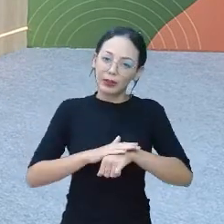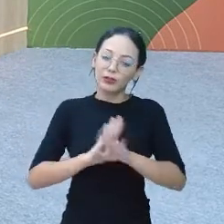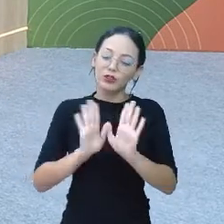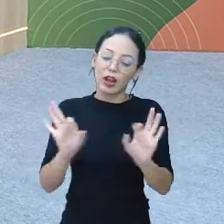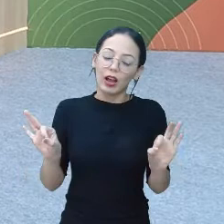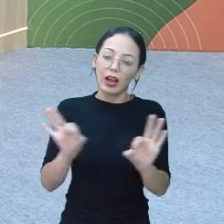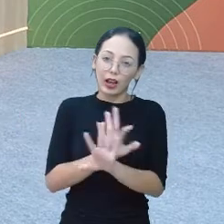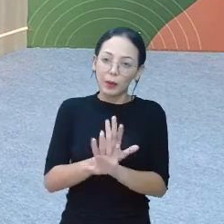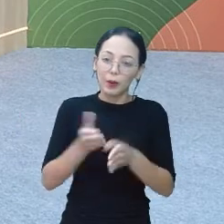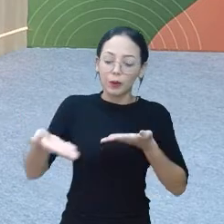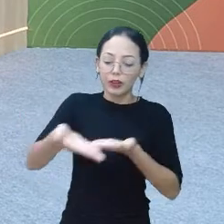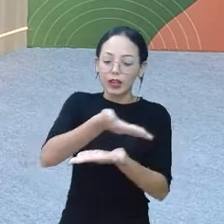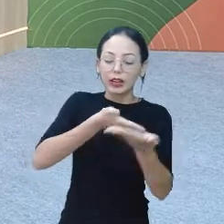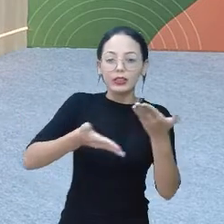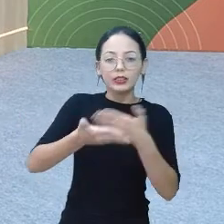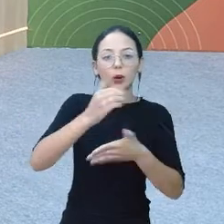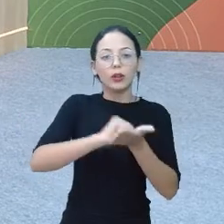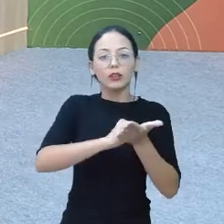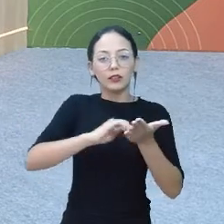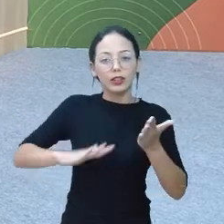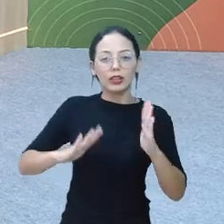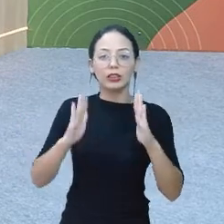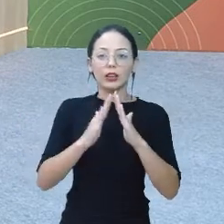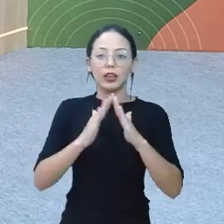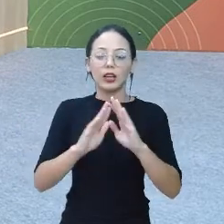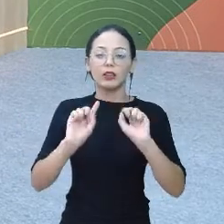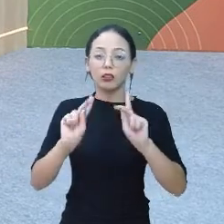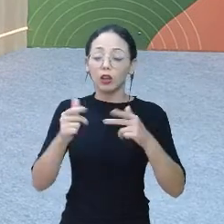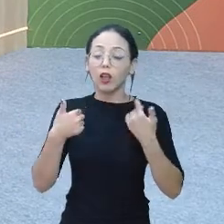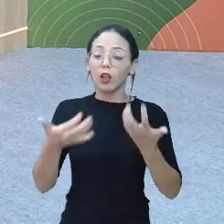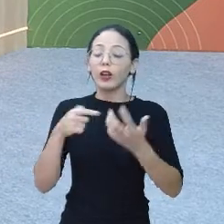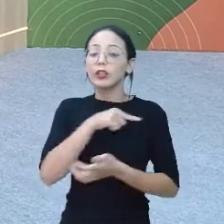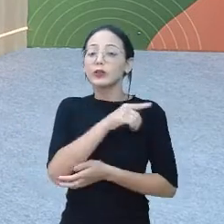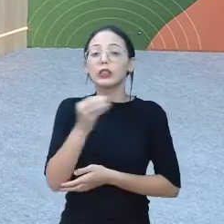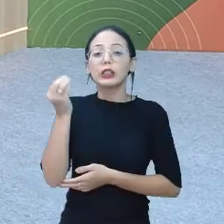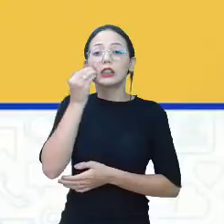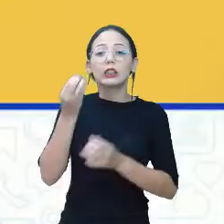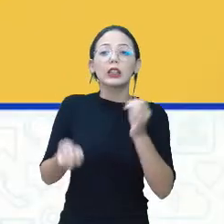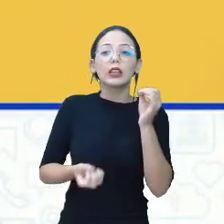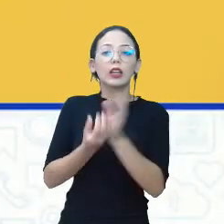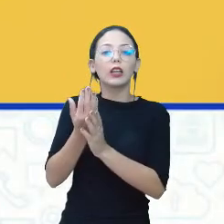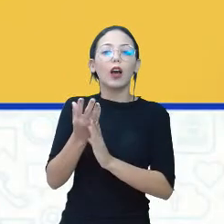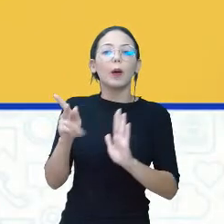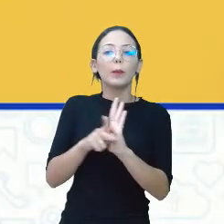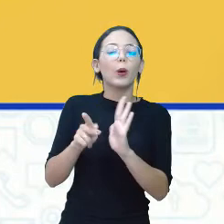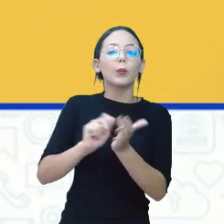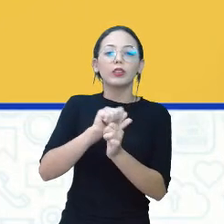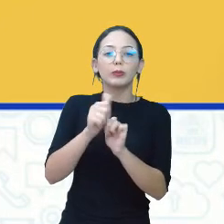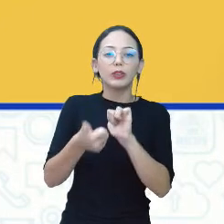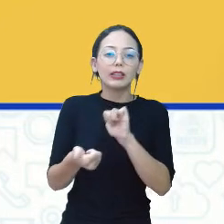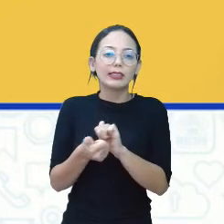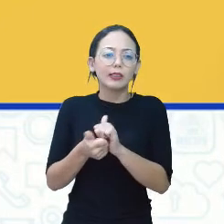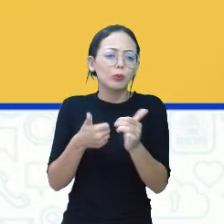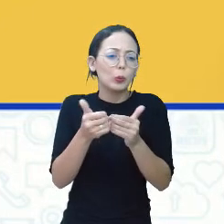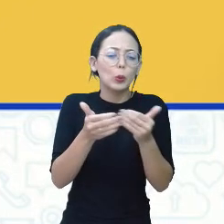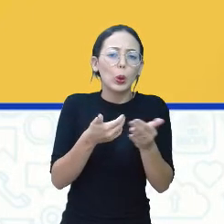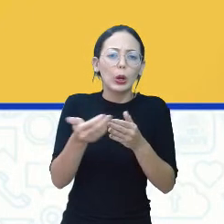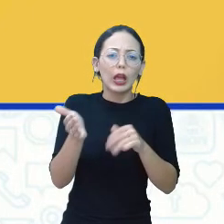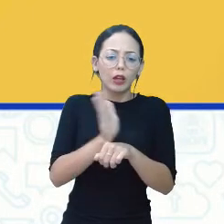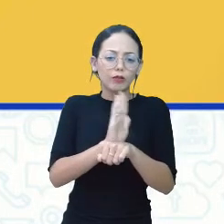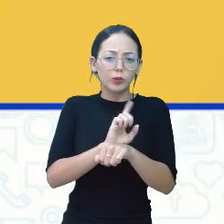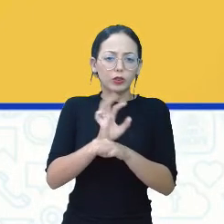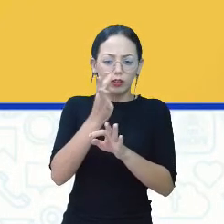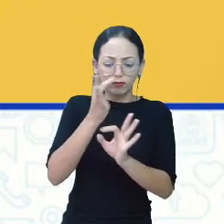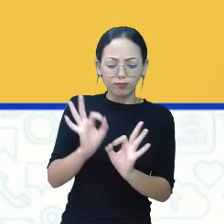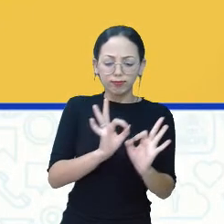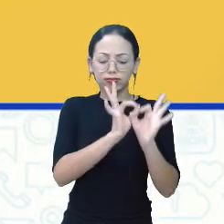aqui. Como interação, como atividade de casa, eu quero que você tente criar a sua própria adaptação de algum filme que você tenha visto.